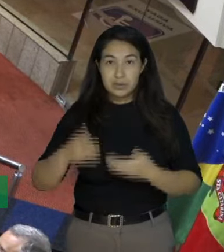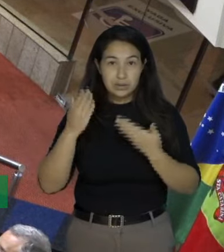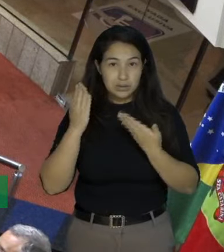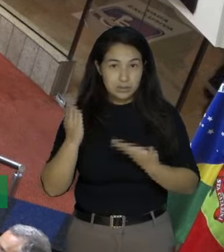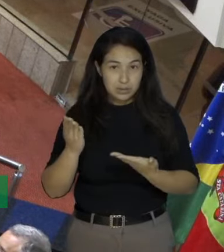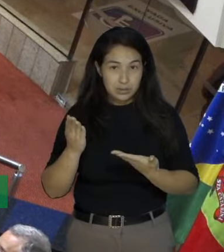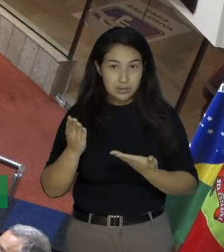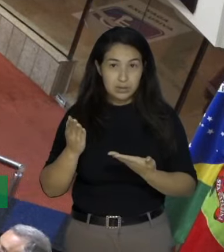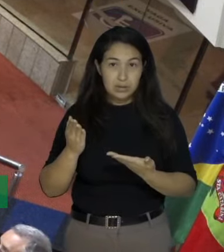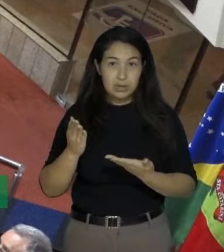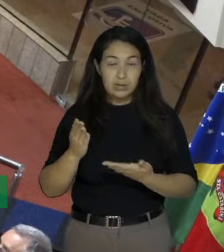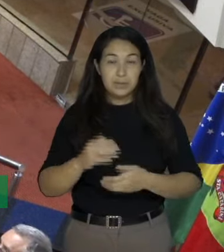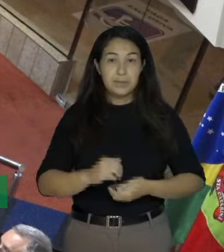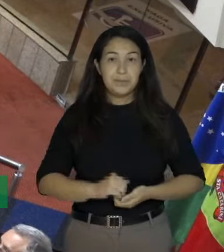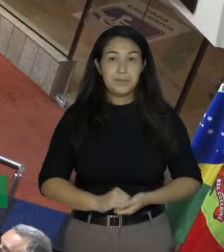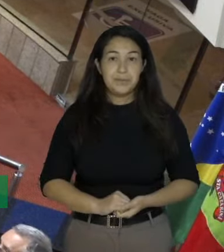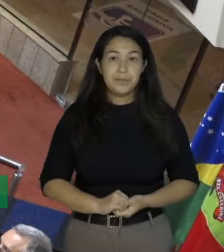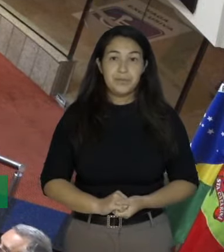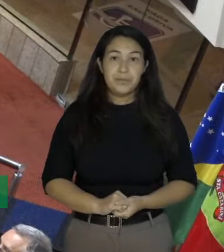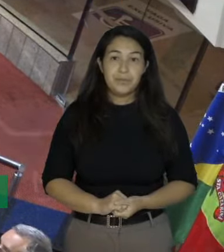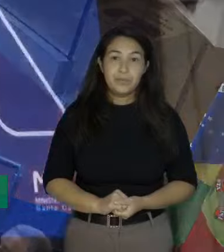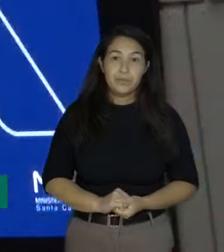Israelita do Brasil